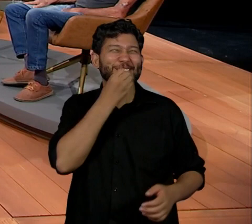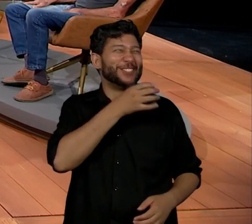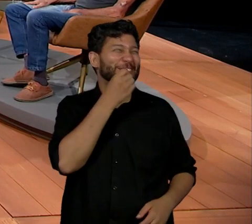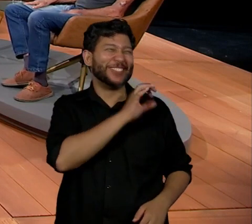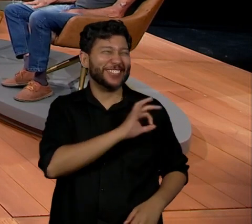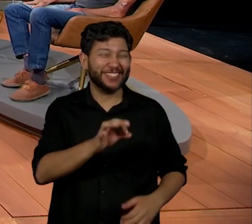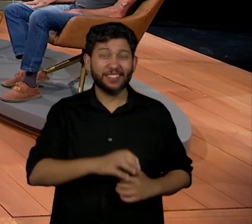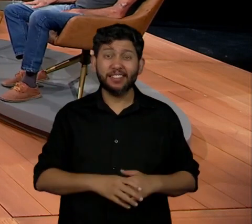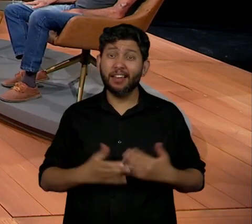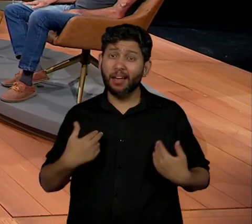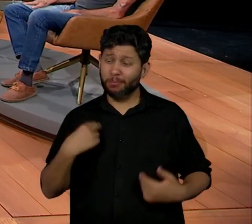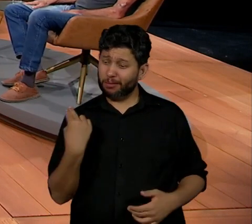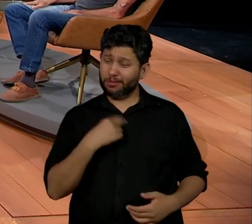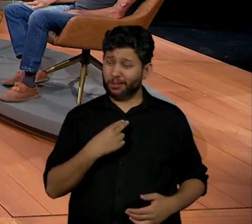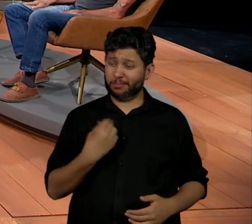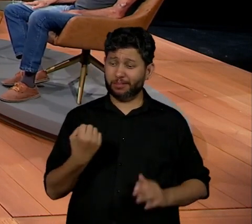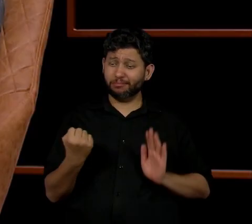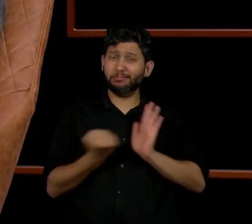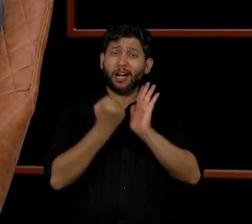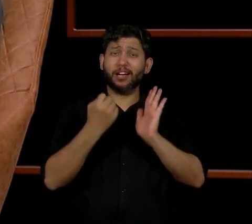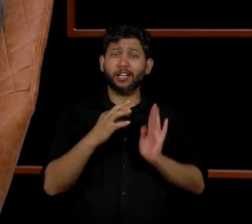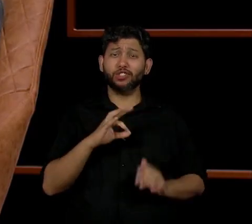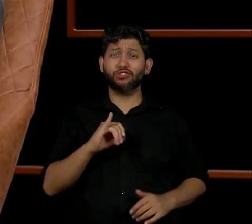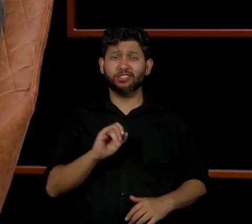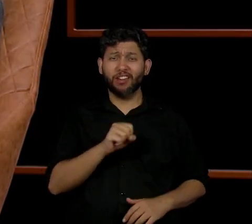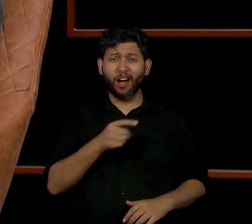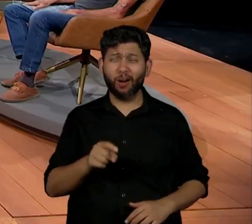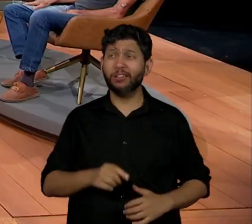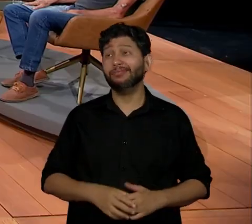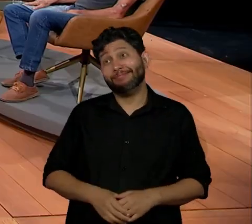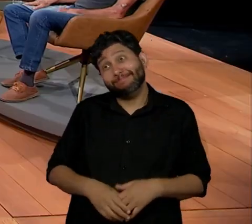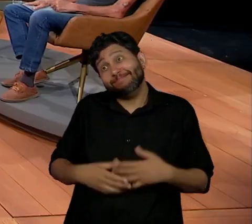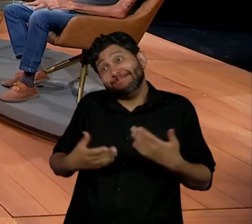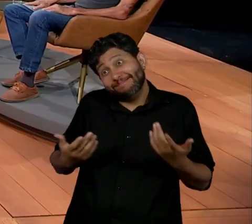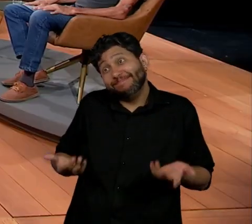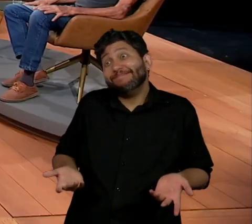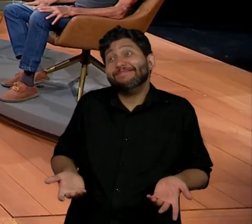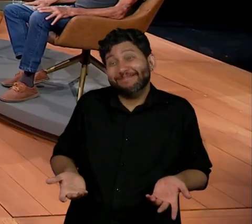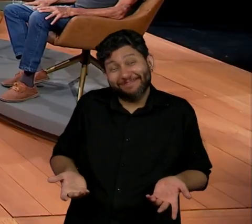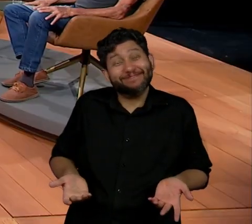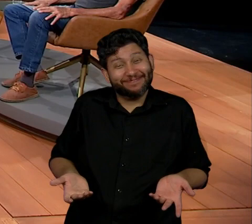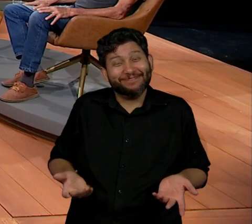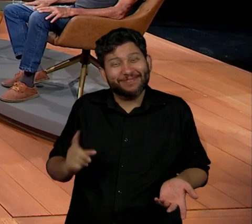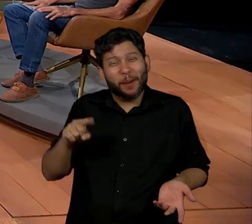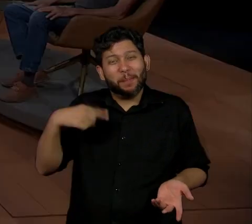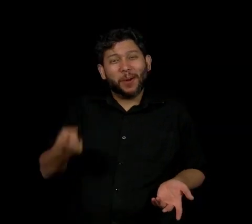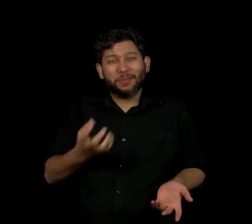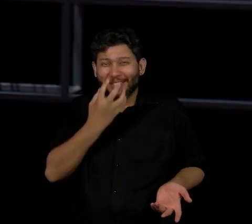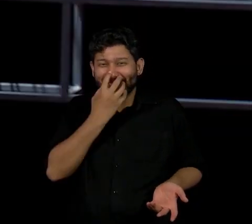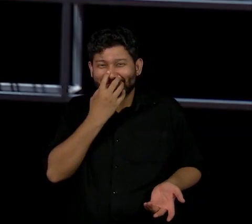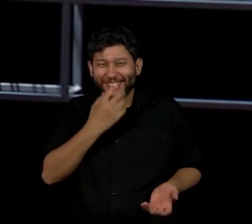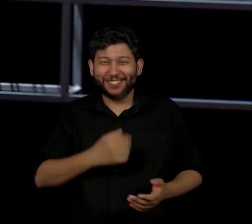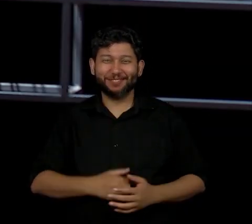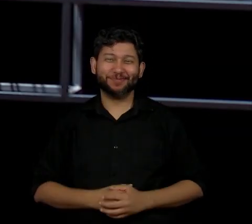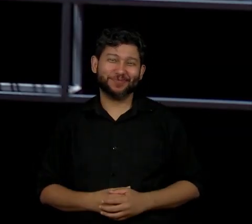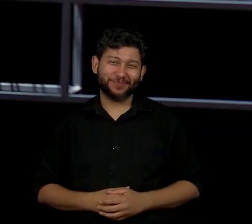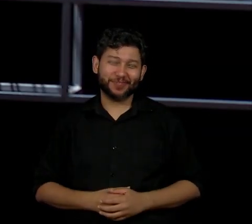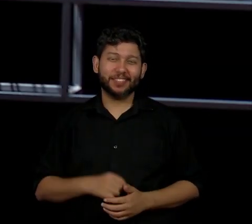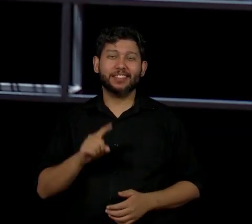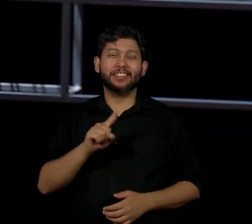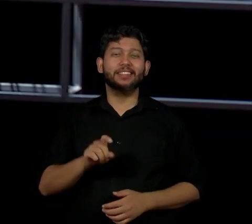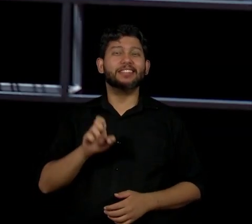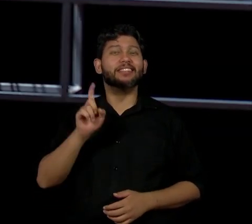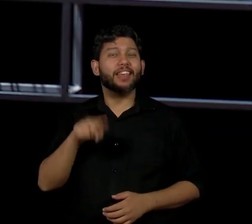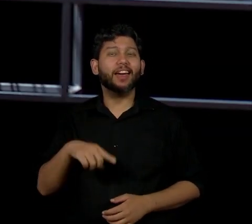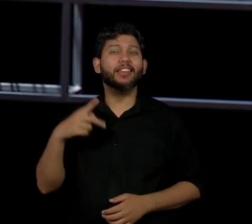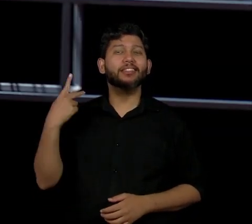de batizar um cachorro com o nome do Tião, né? Pois é. O próximo. É o próximo. Está em tempo. Zé Geraldo construiu toda